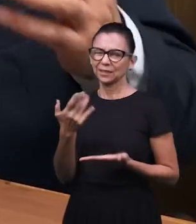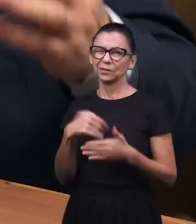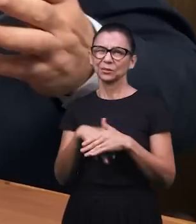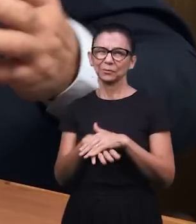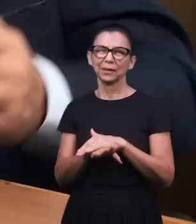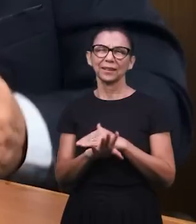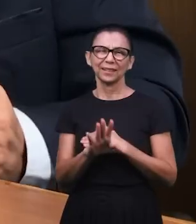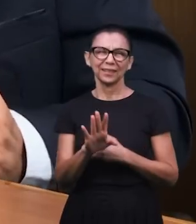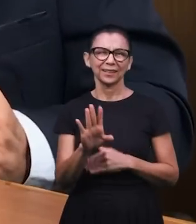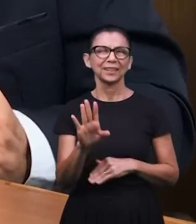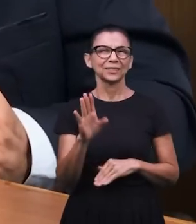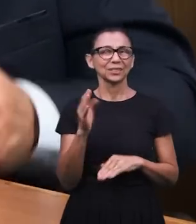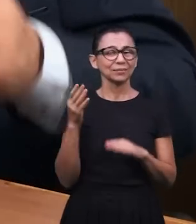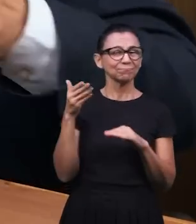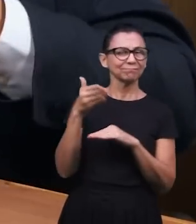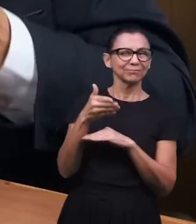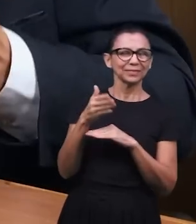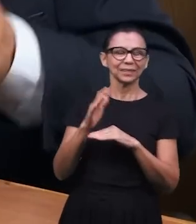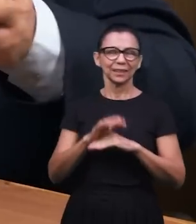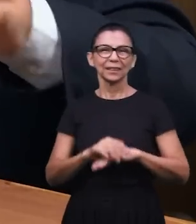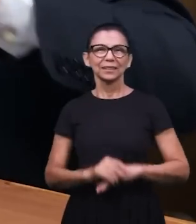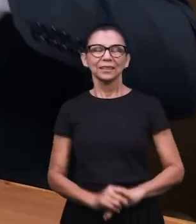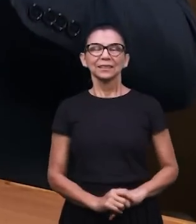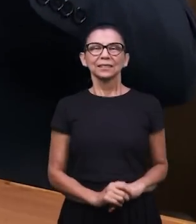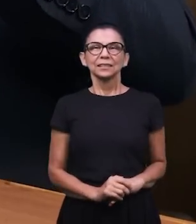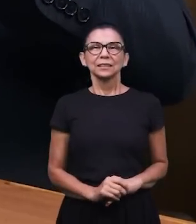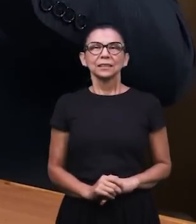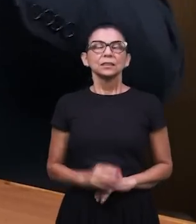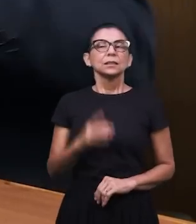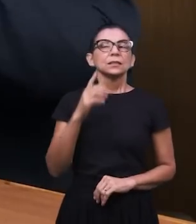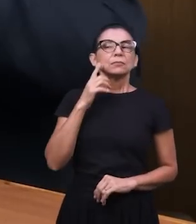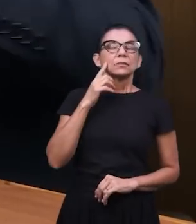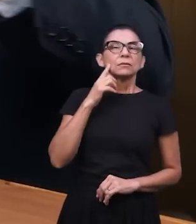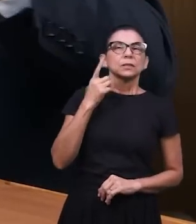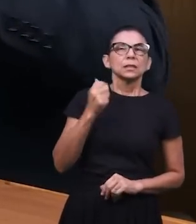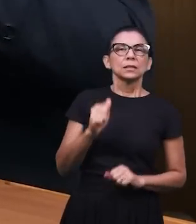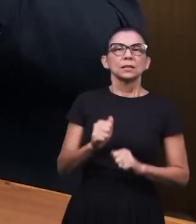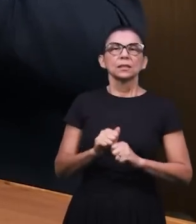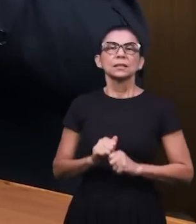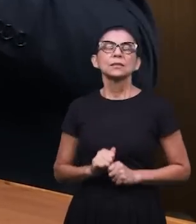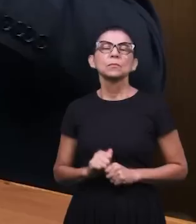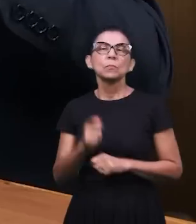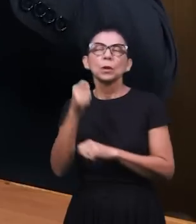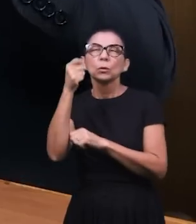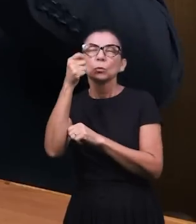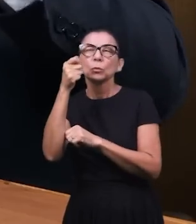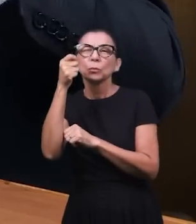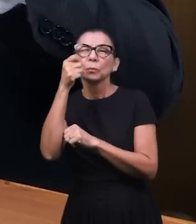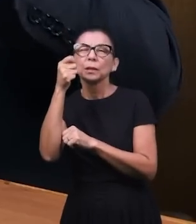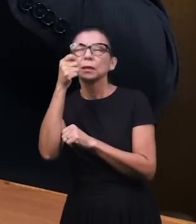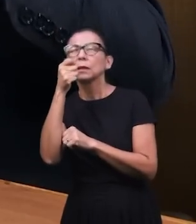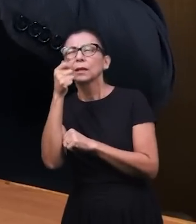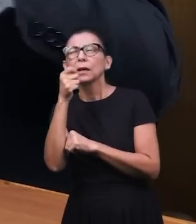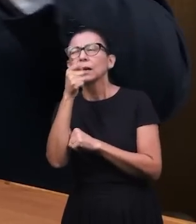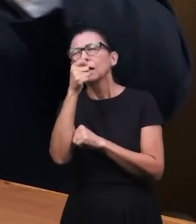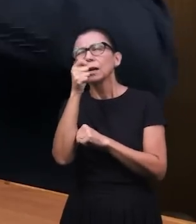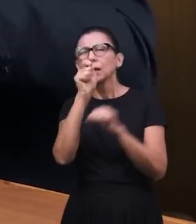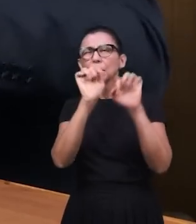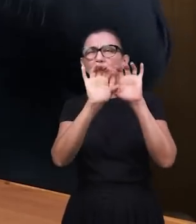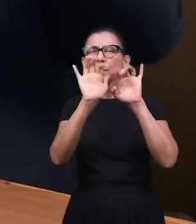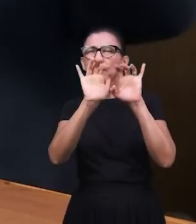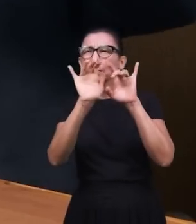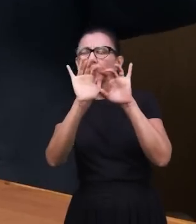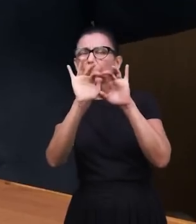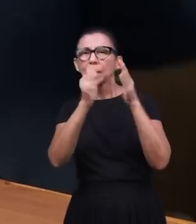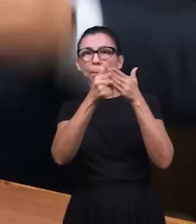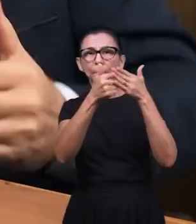Você já está acostumado a usar esse canal, é só ir ali, você tem ali uma abazinha de busca, uma lupinha, você clica ali, põe Conversas